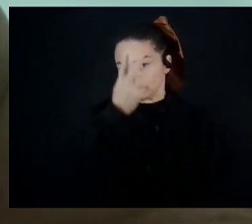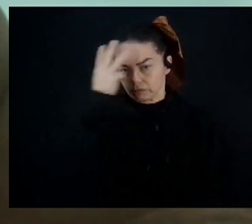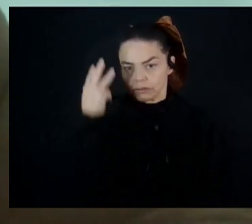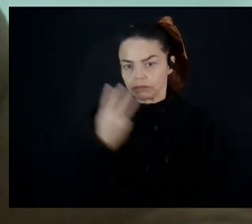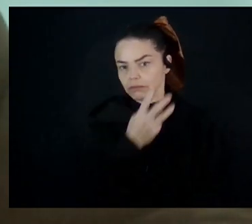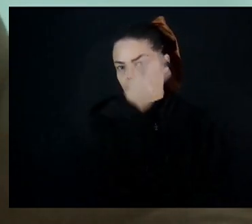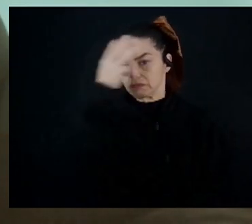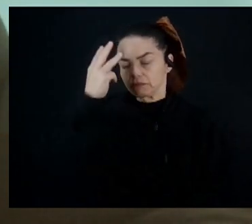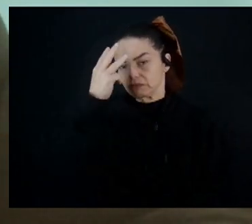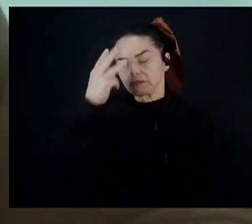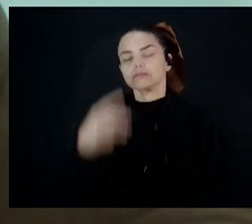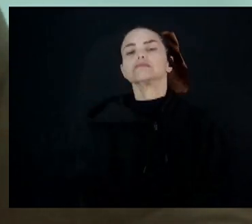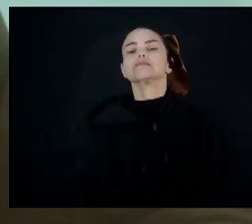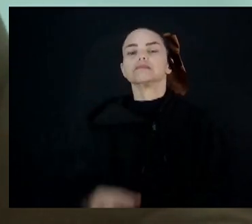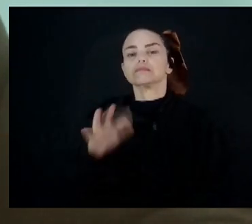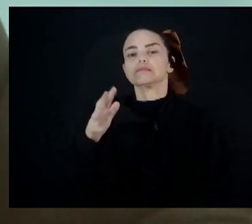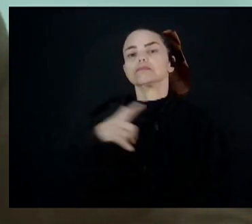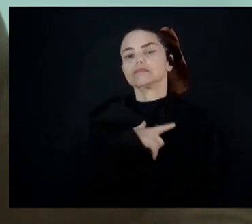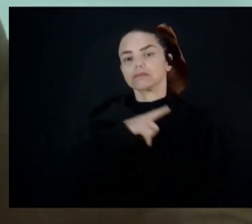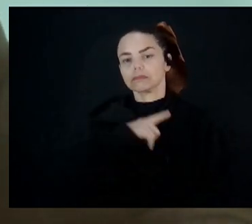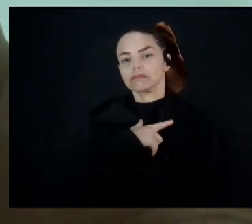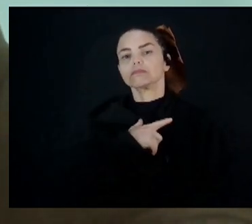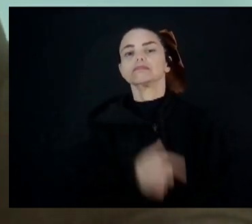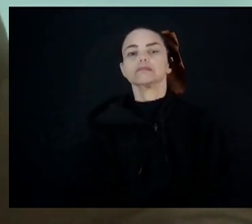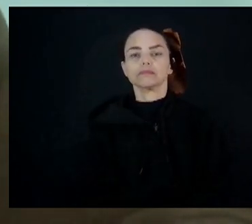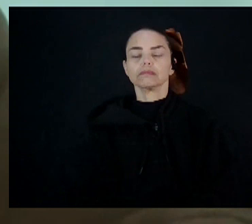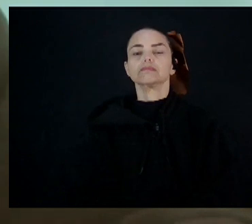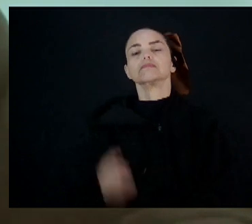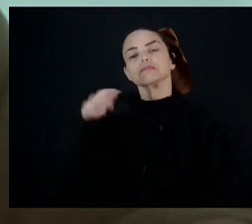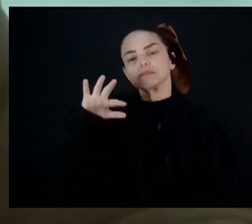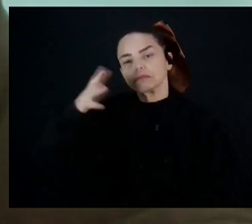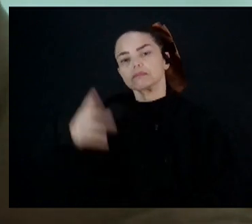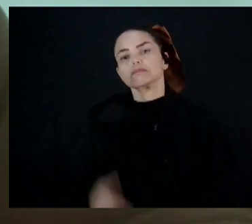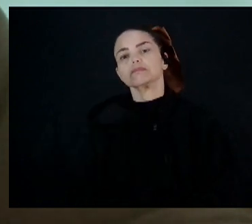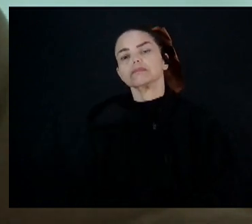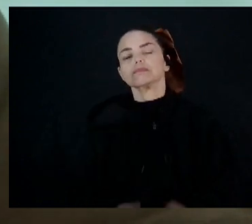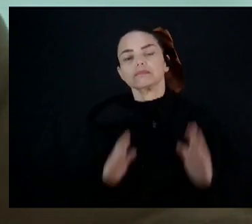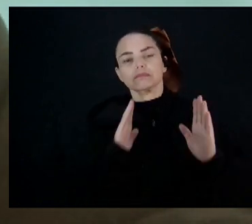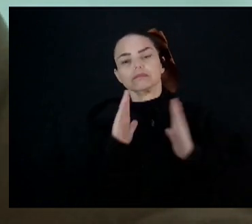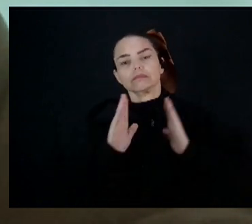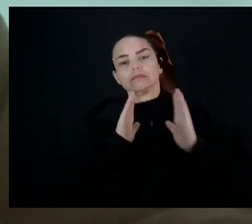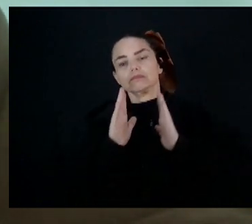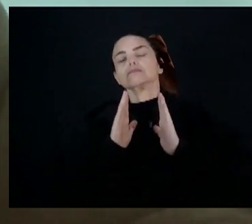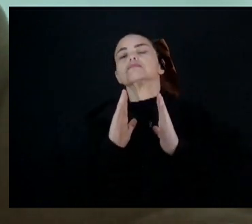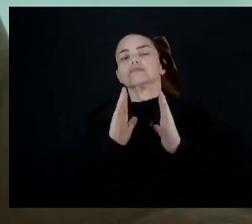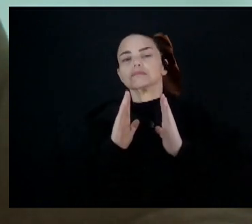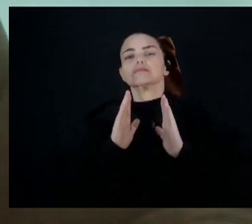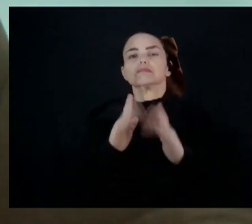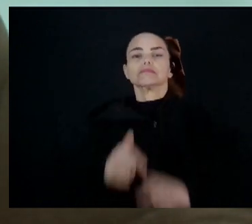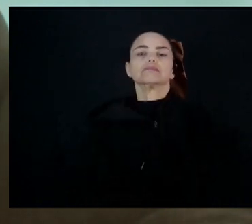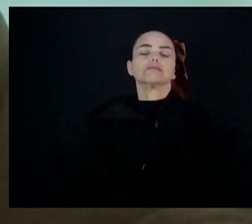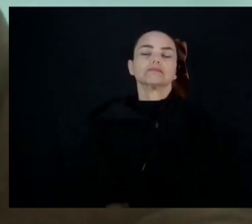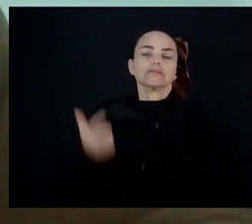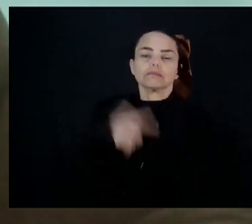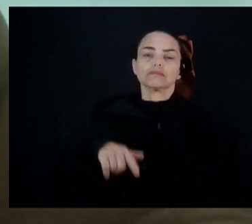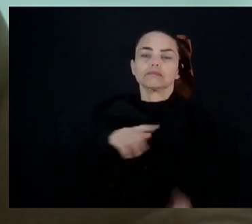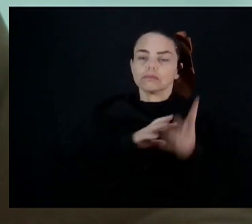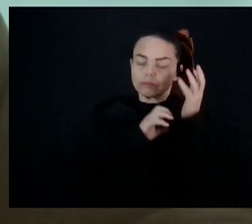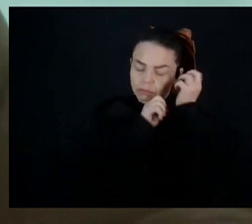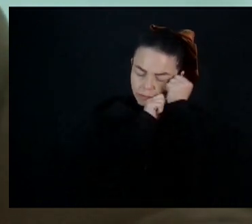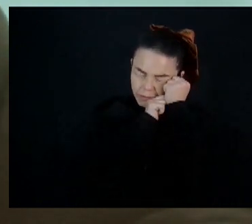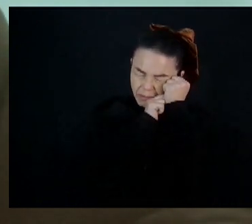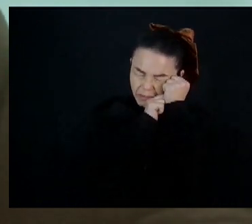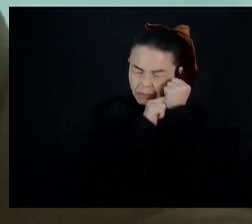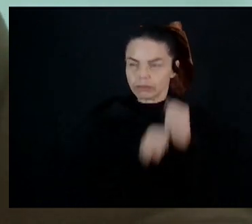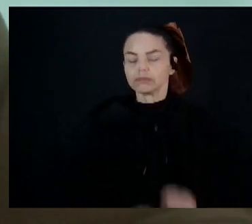sono mais ou menos tendam a acontecer no período que você se deu novamente a dormir, tá? Mesmo não sendo o